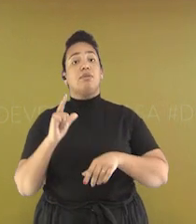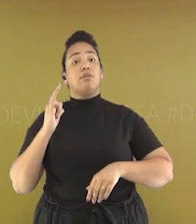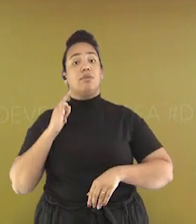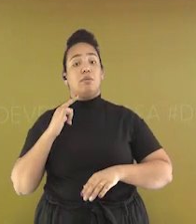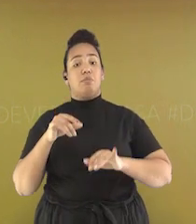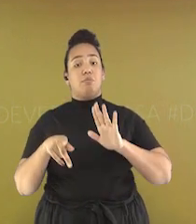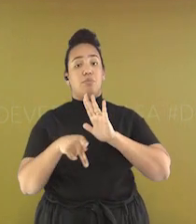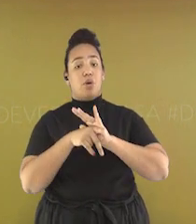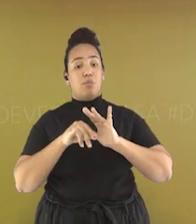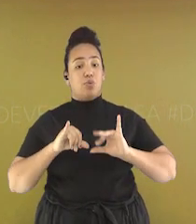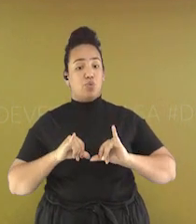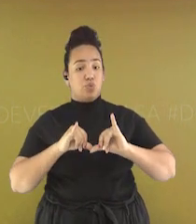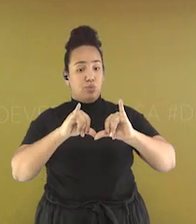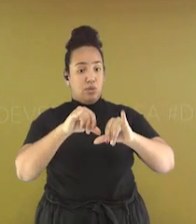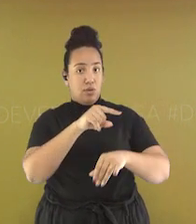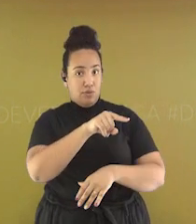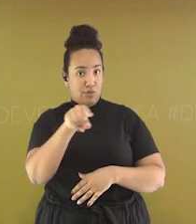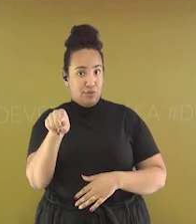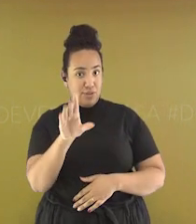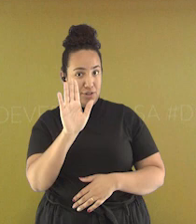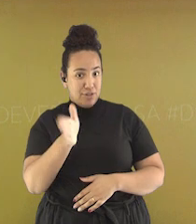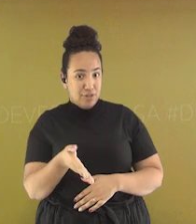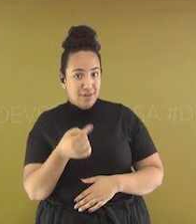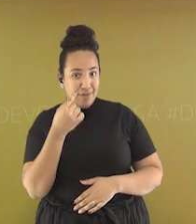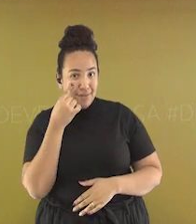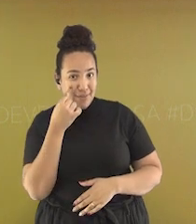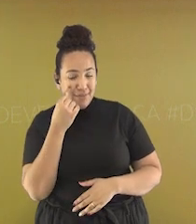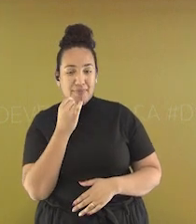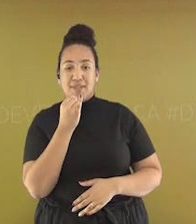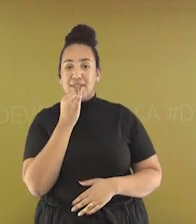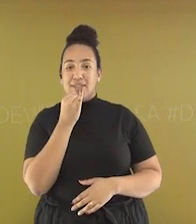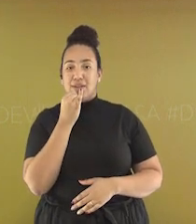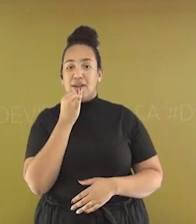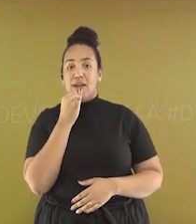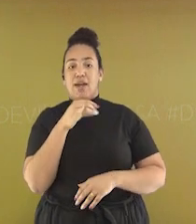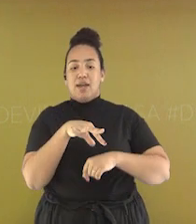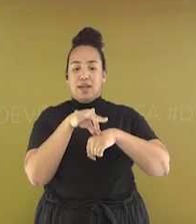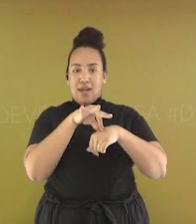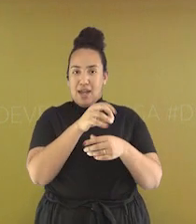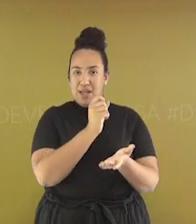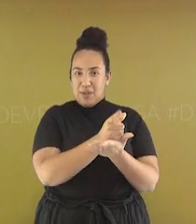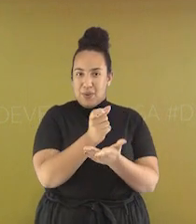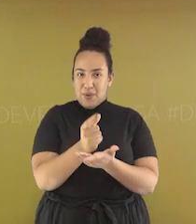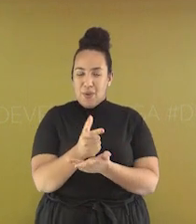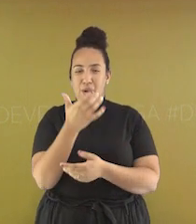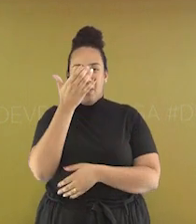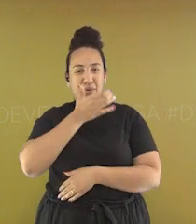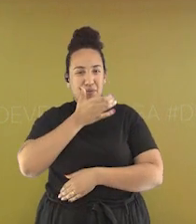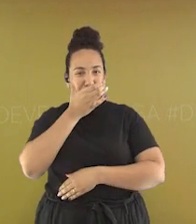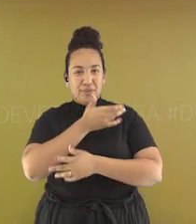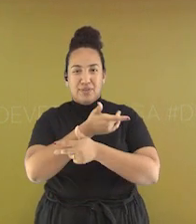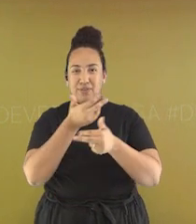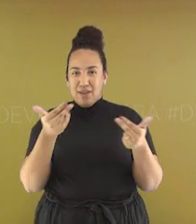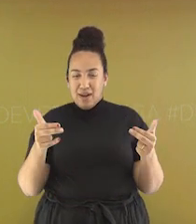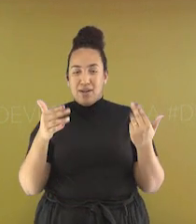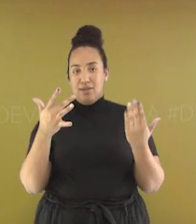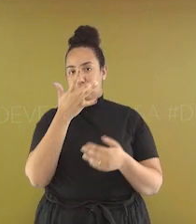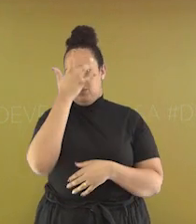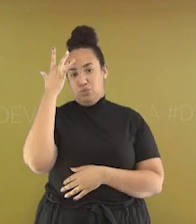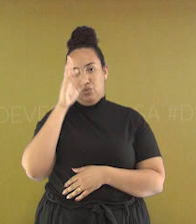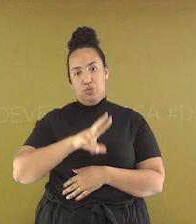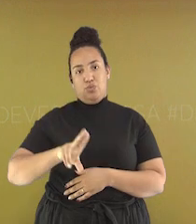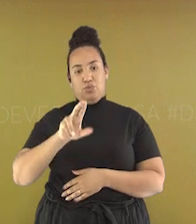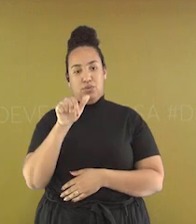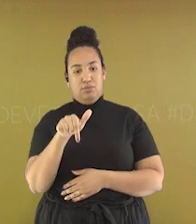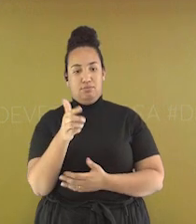balanças nos supermercados. Você já viu? Quando compramos carne, frutas ou legumes, aí a